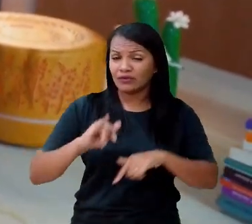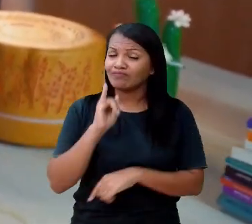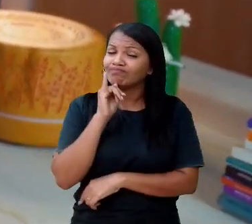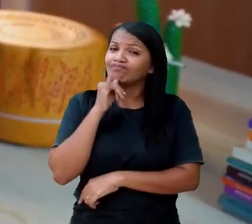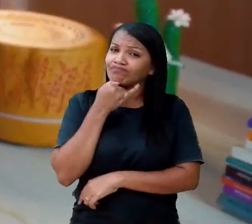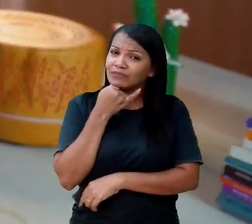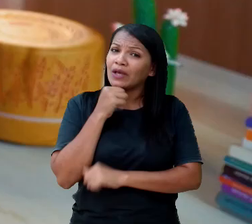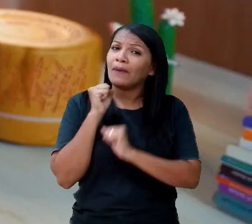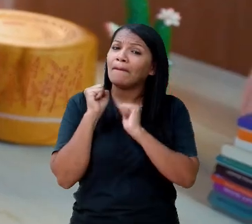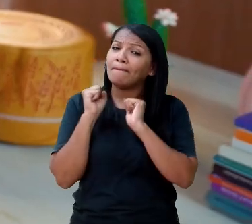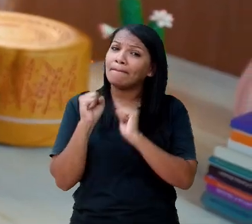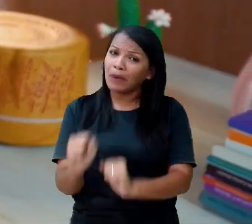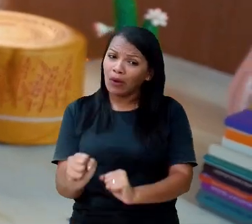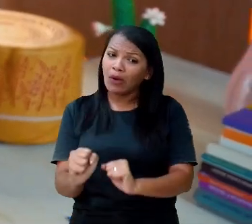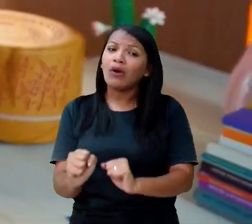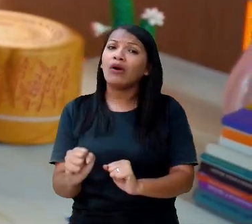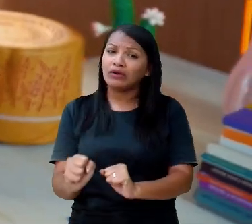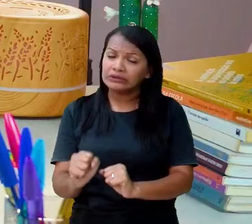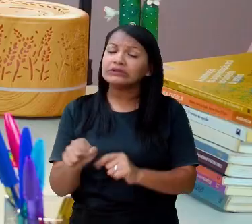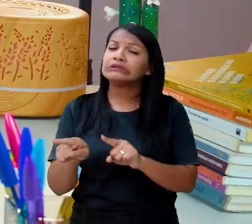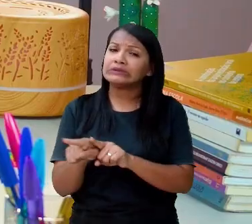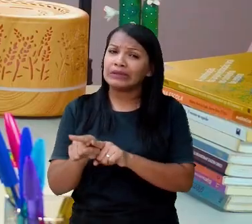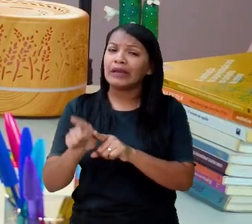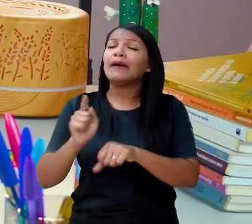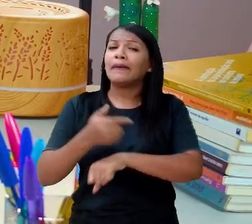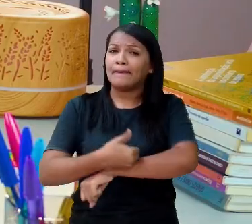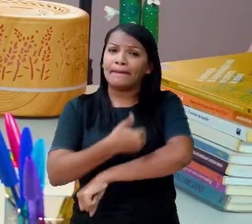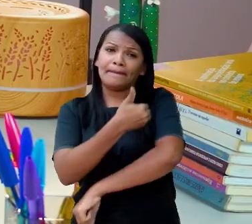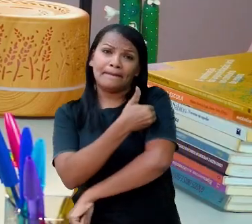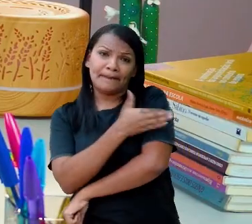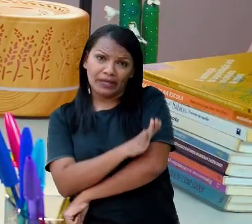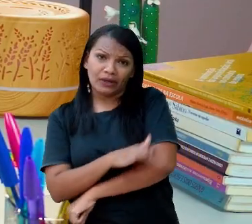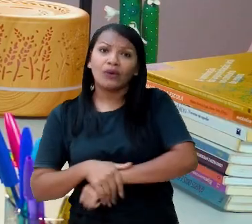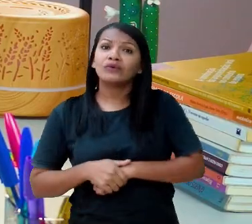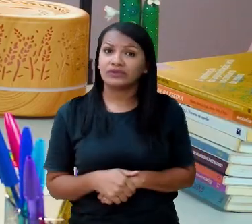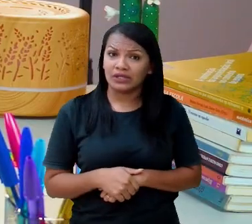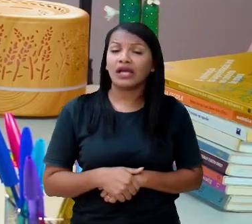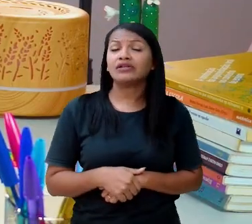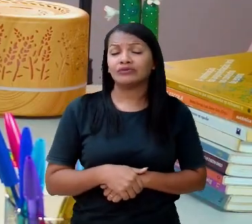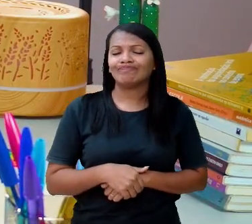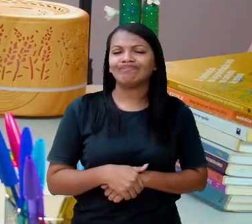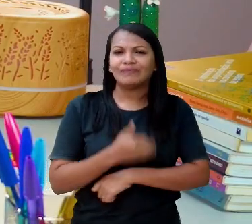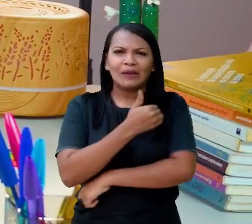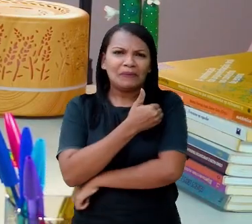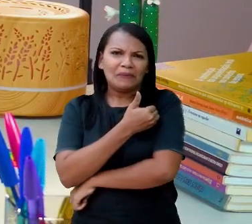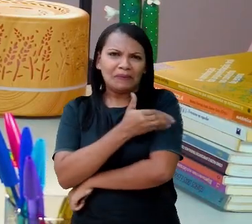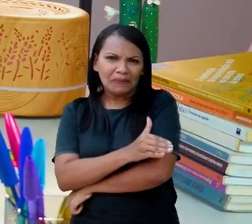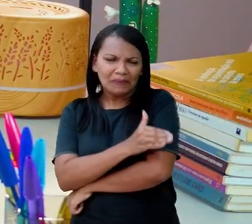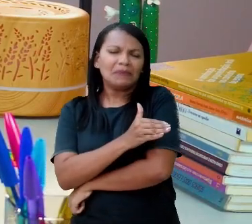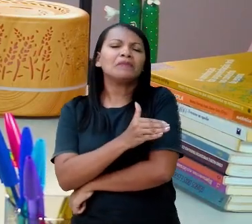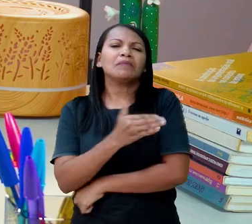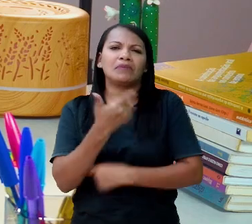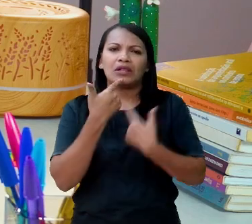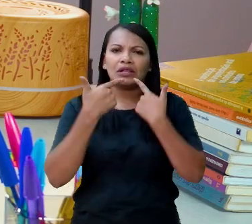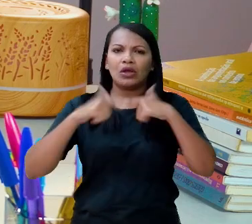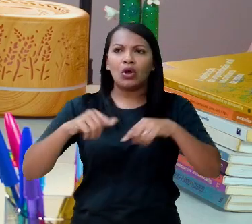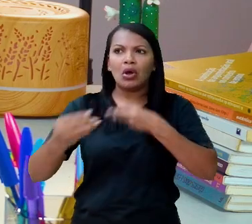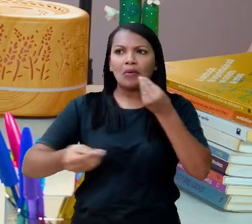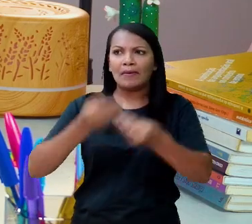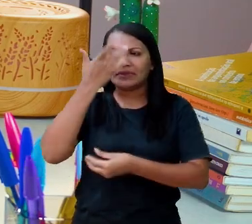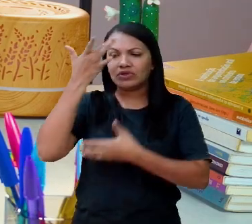ser motivo de preconceito. O preconceito linguístico ocorre quando uma forma de falar é